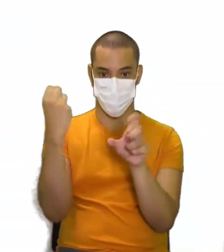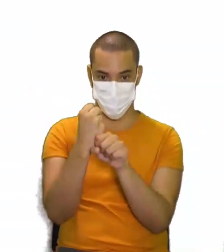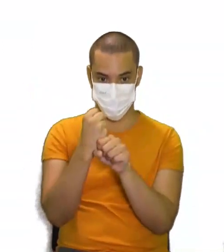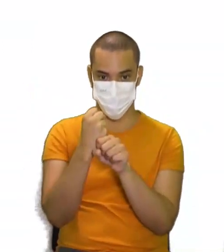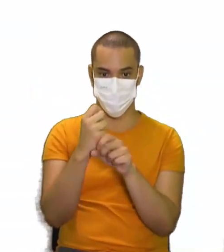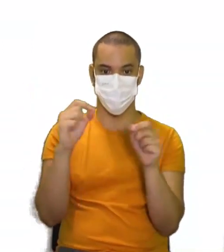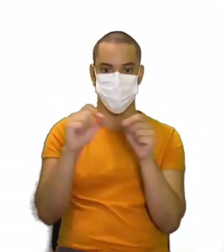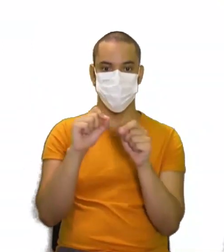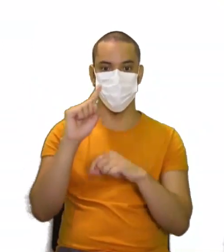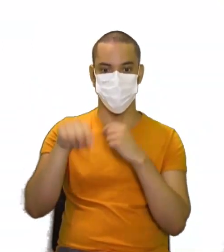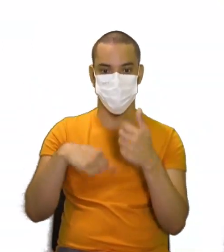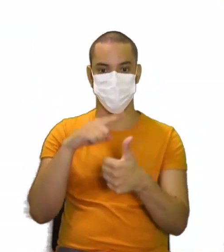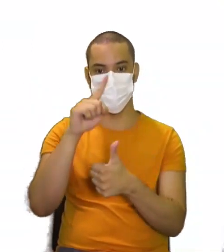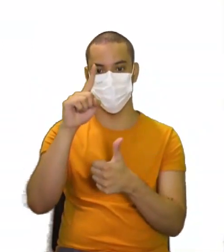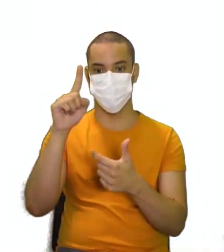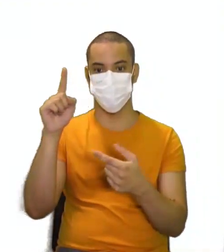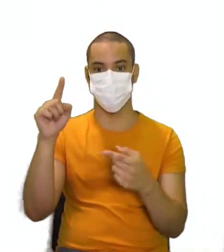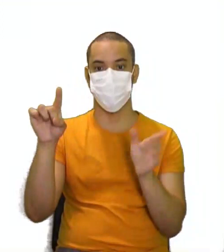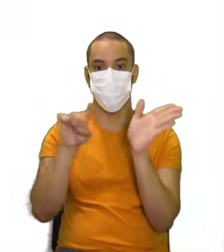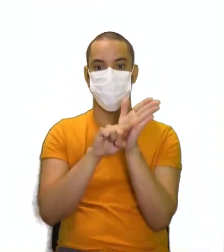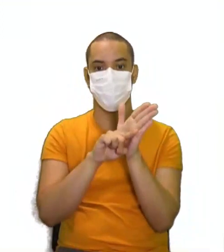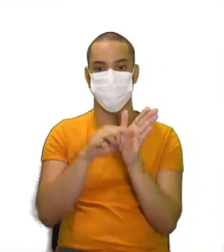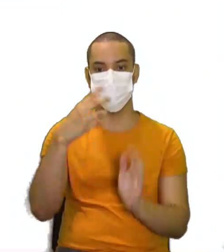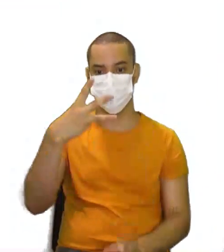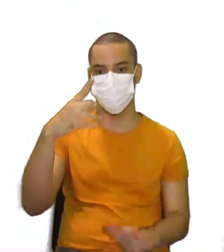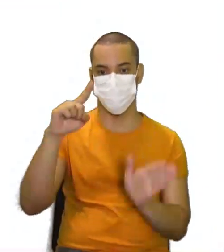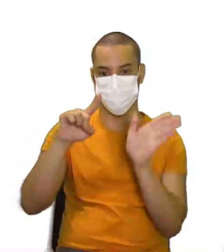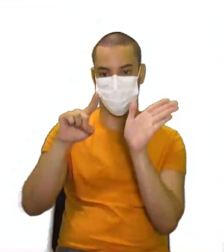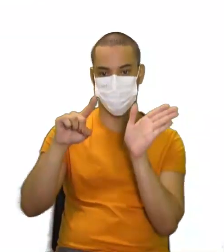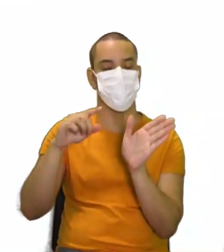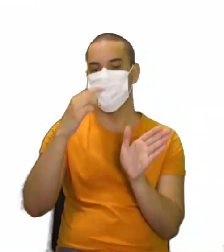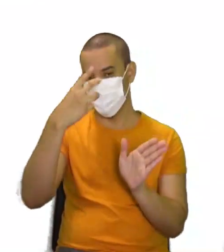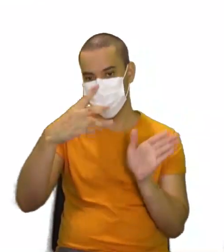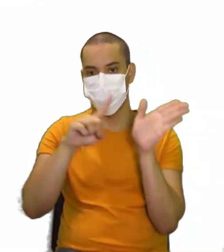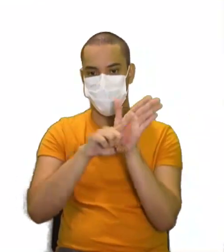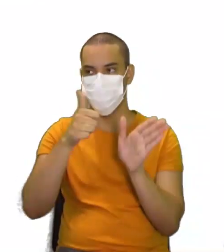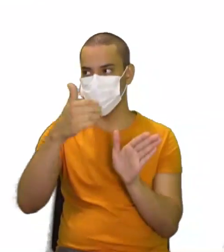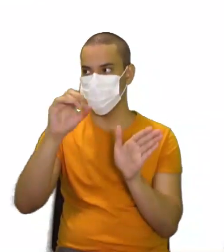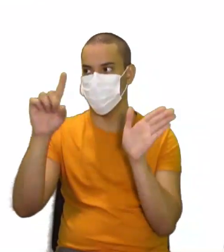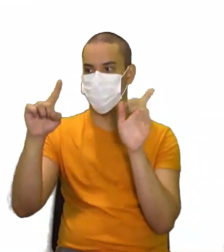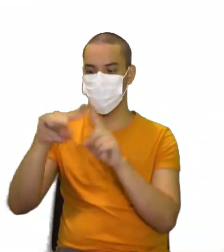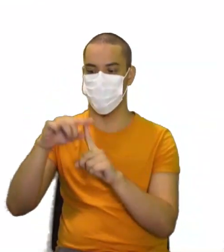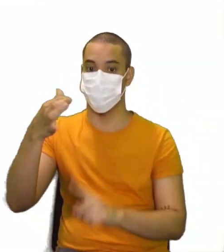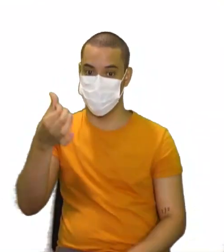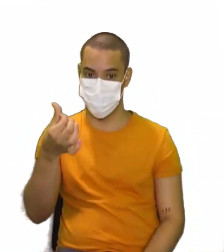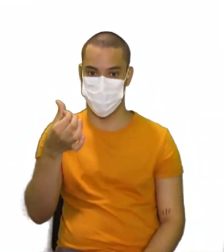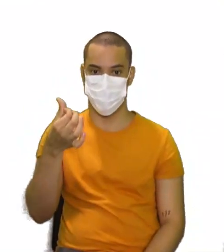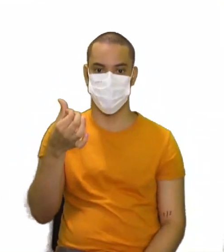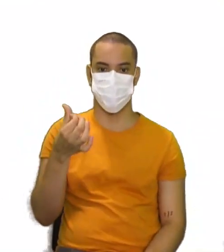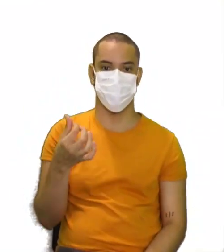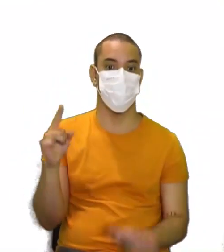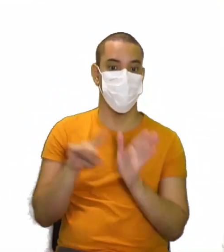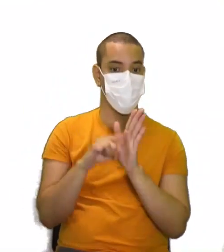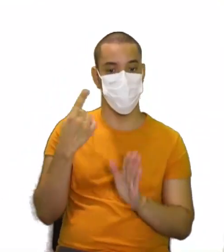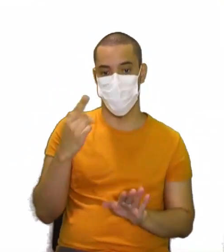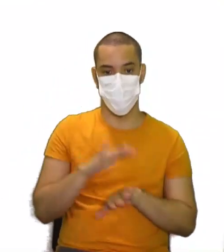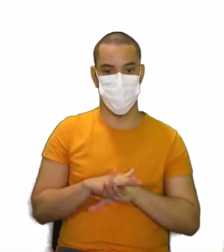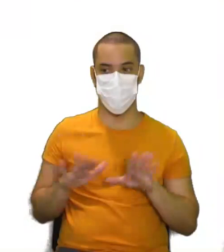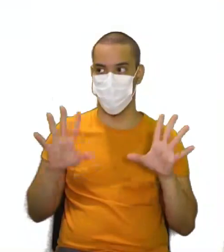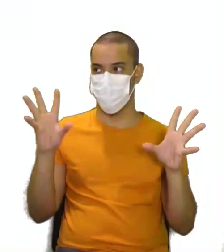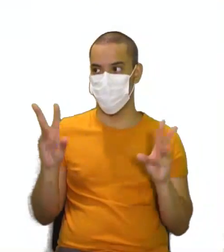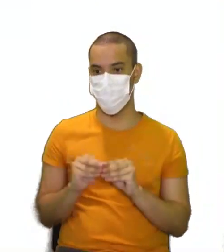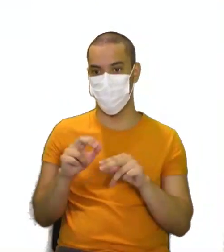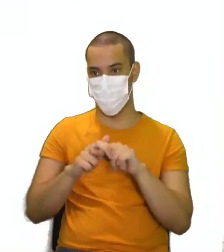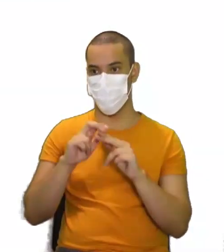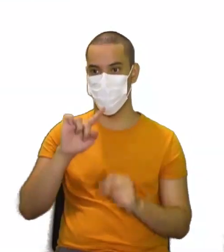Fazendo a subtração, ficaria 3 menos 10 seria menos 7, menos 7 mais 6, menos 1. Aí você só volta